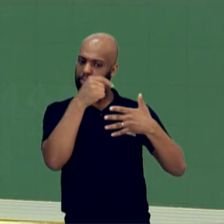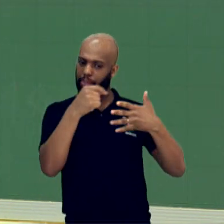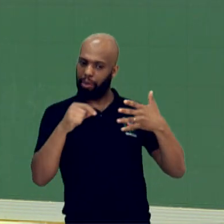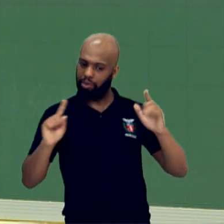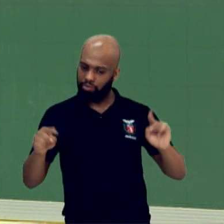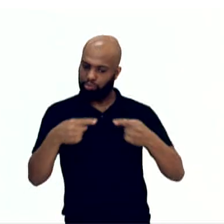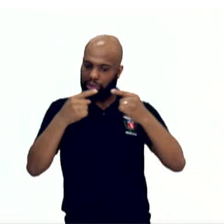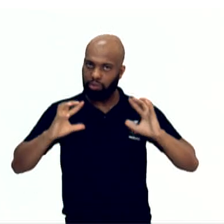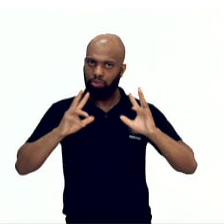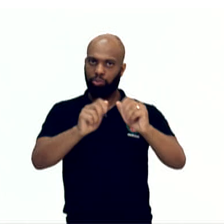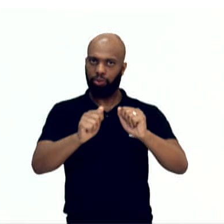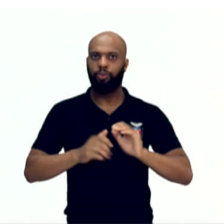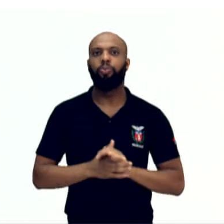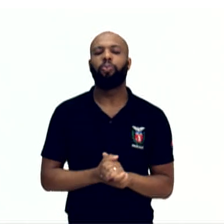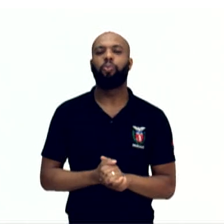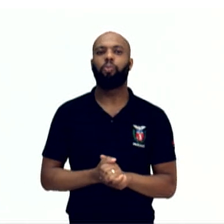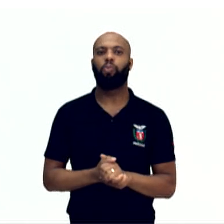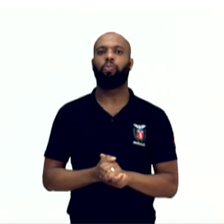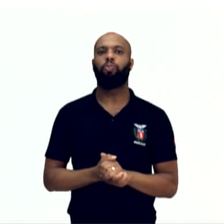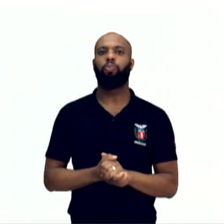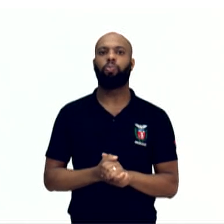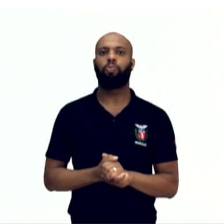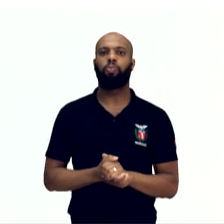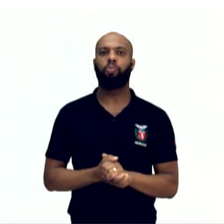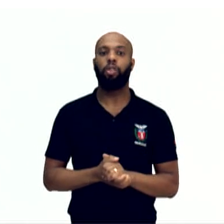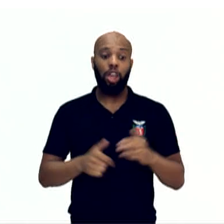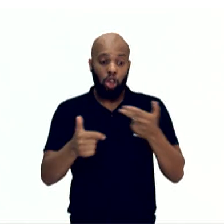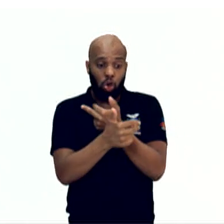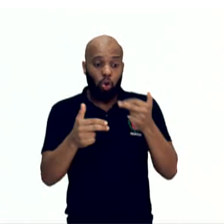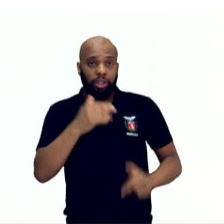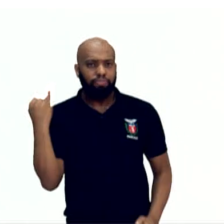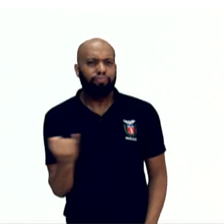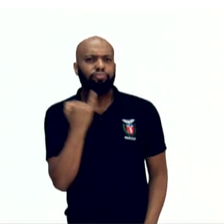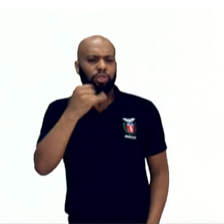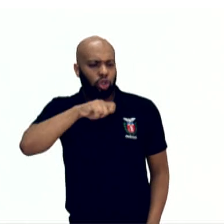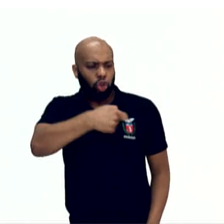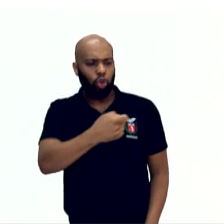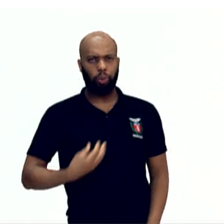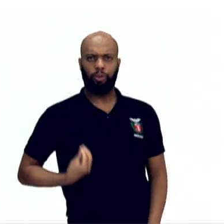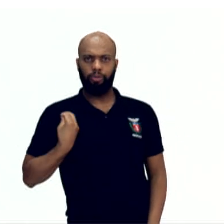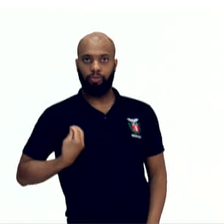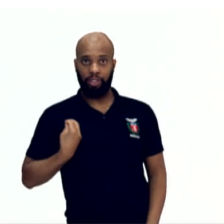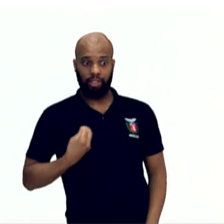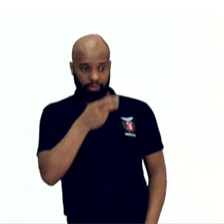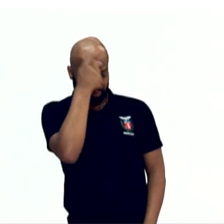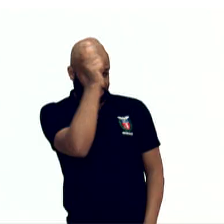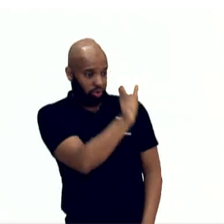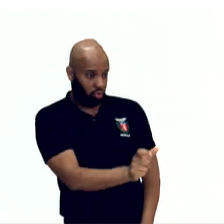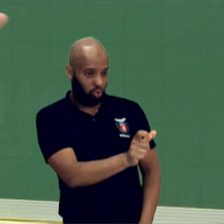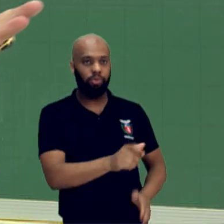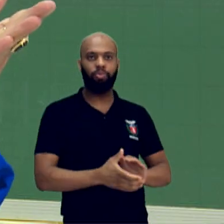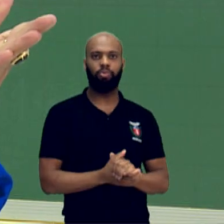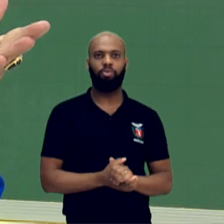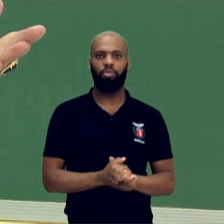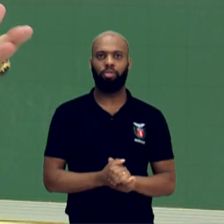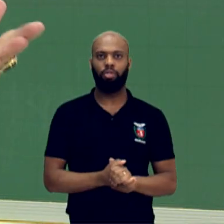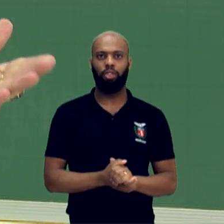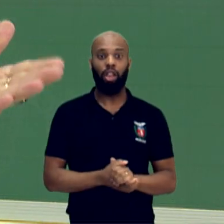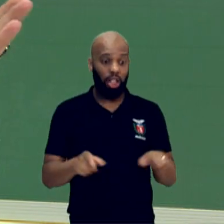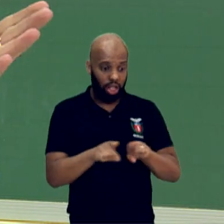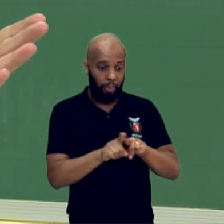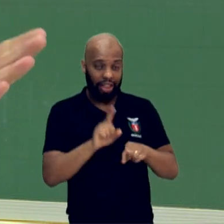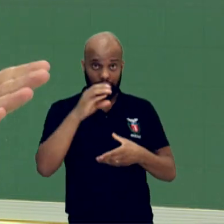as características. Fatos importantes da vida dessa pessoa, também, né?